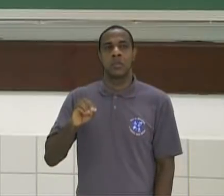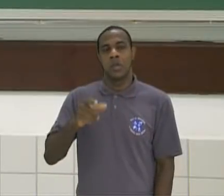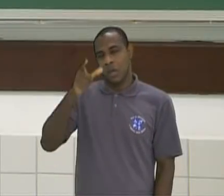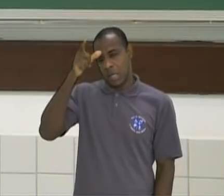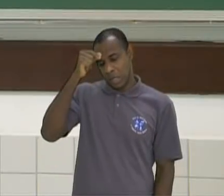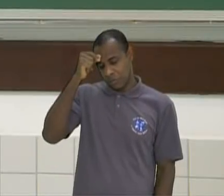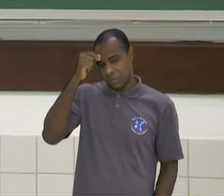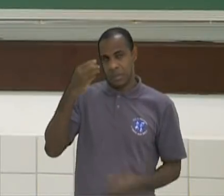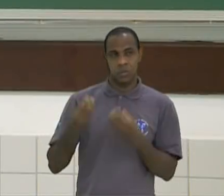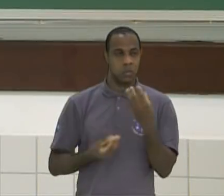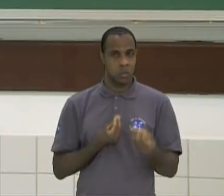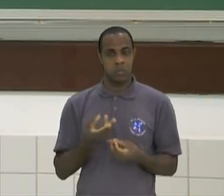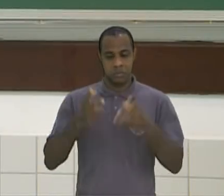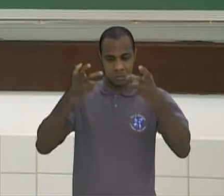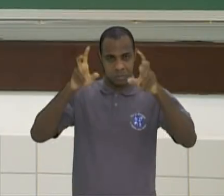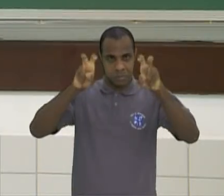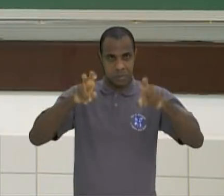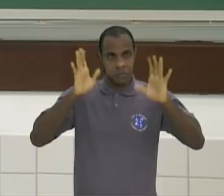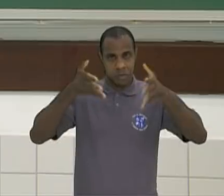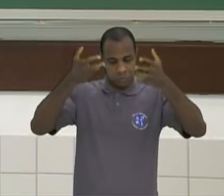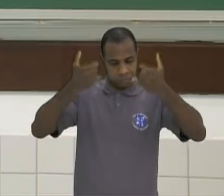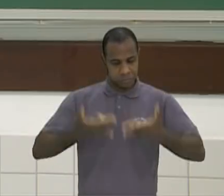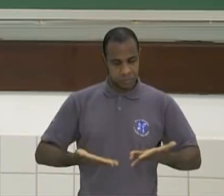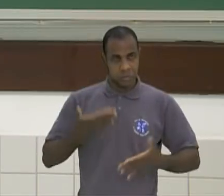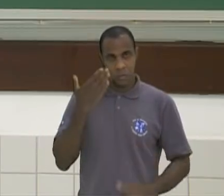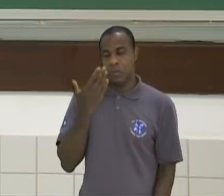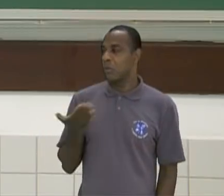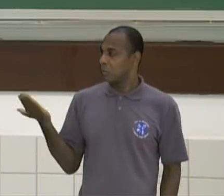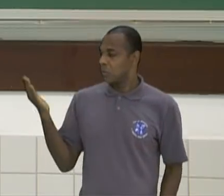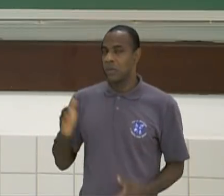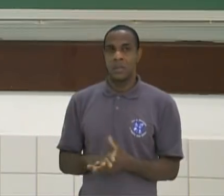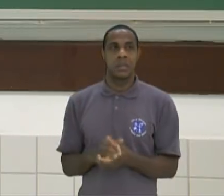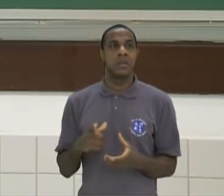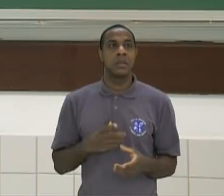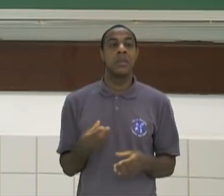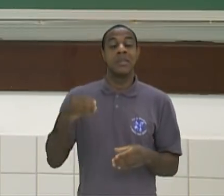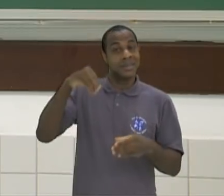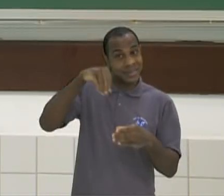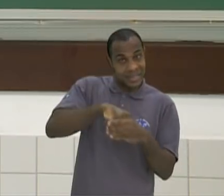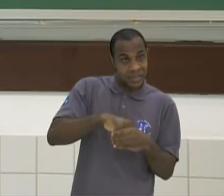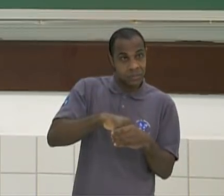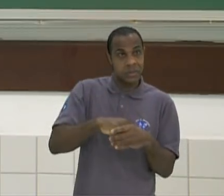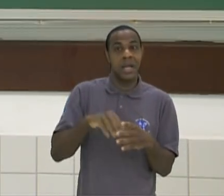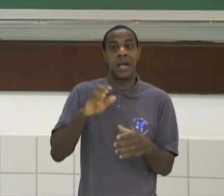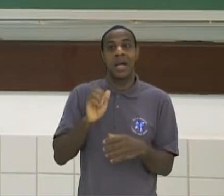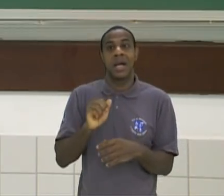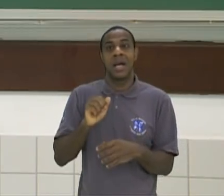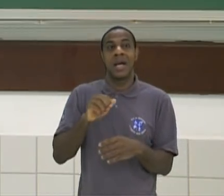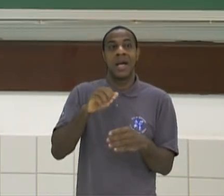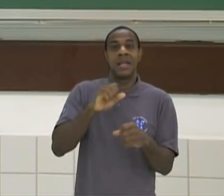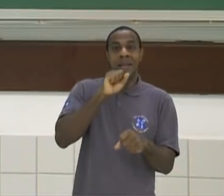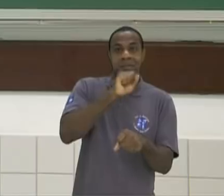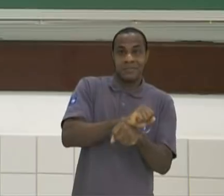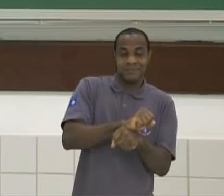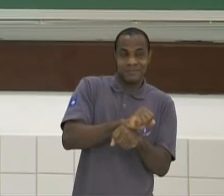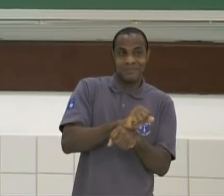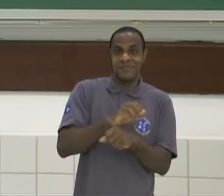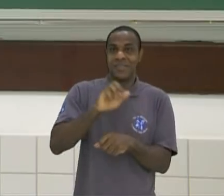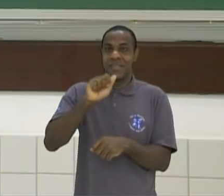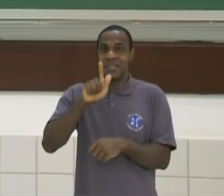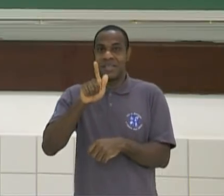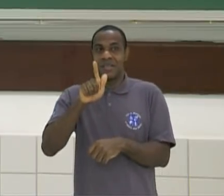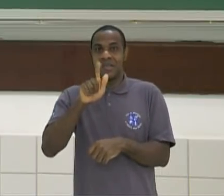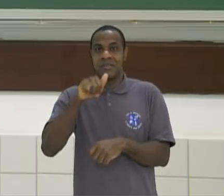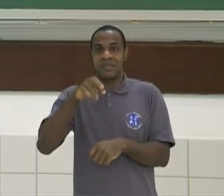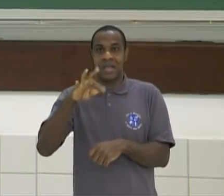né, que são temas que nós já vimos, né? Então, como nós, dentro da antiginástica, o tema alongamento ou relaxamento são